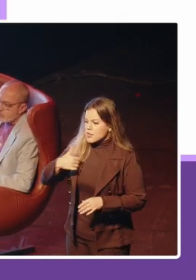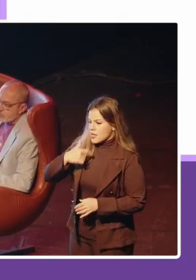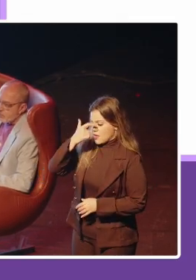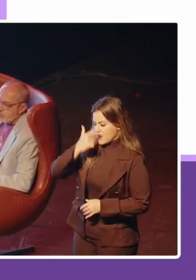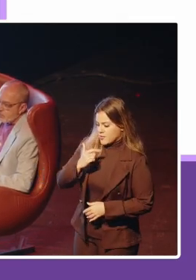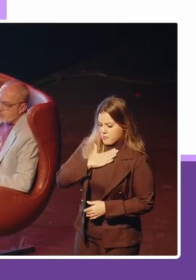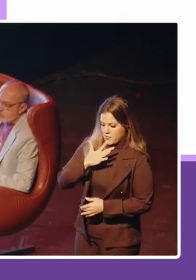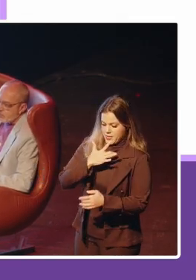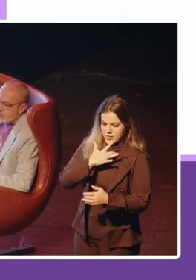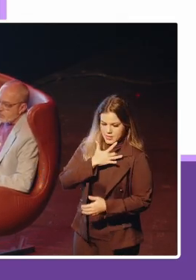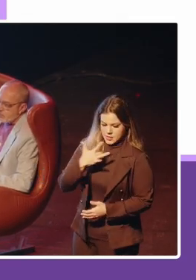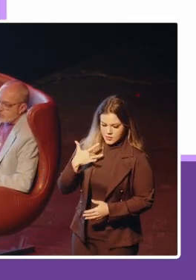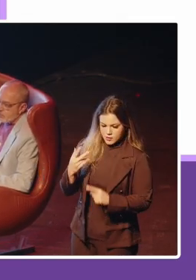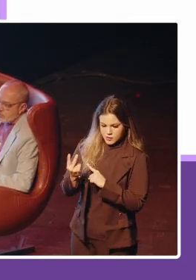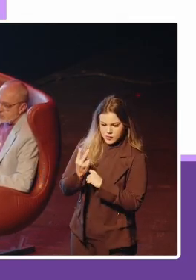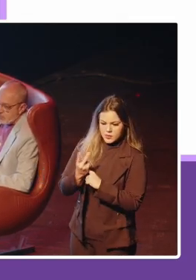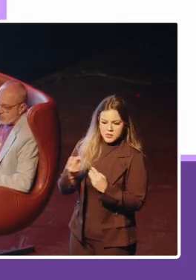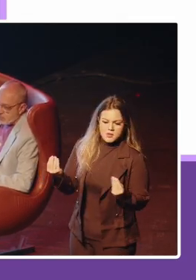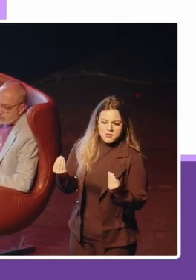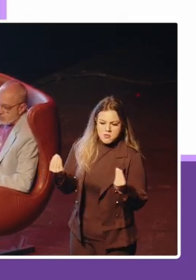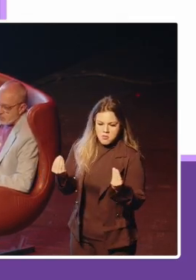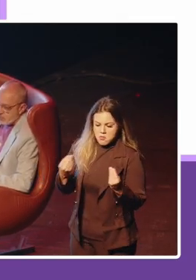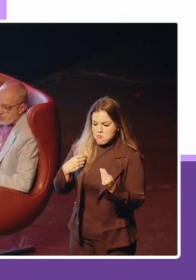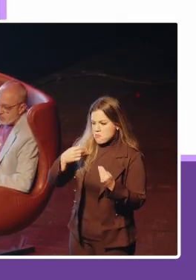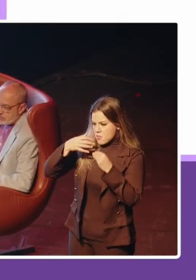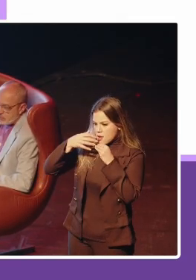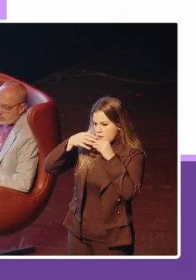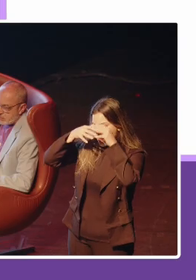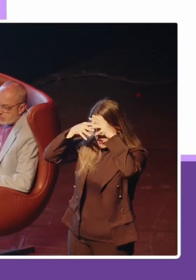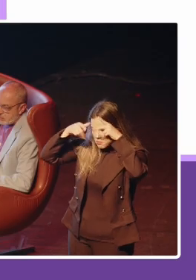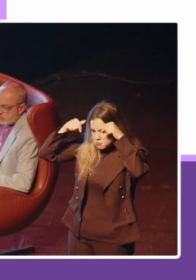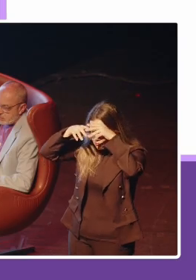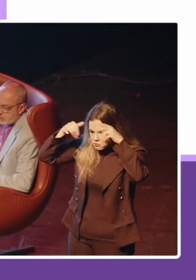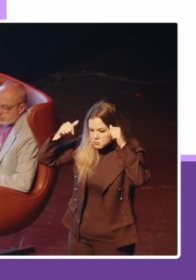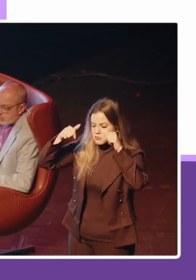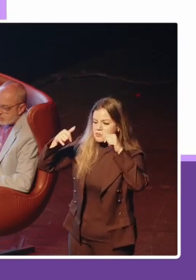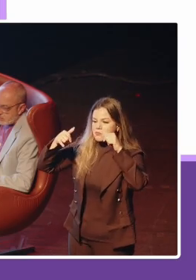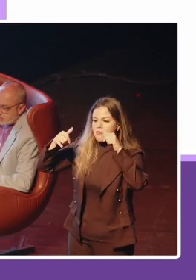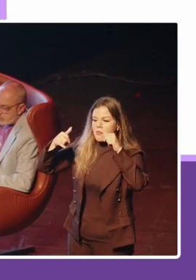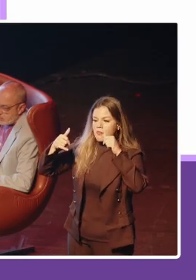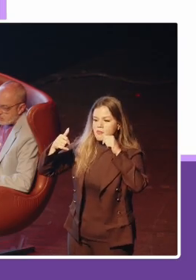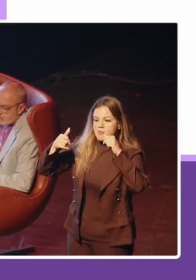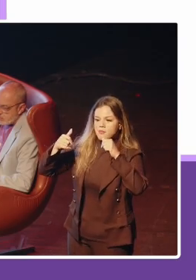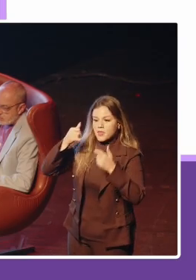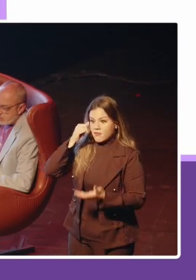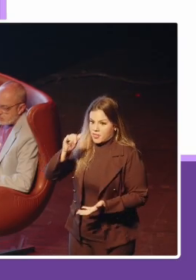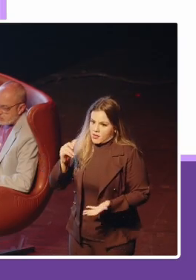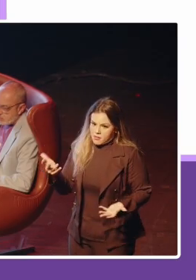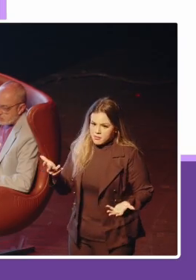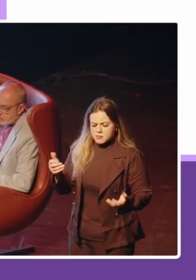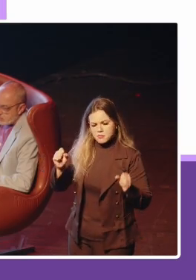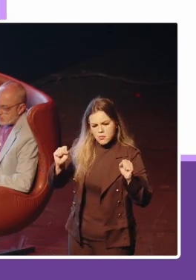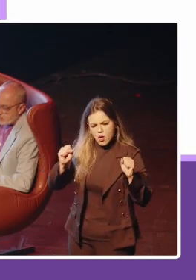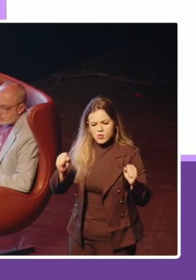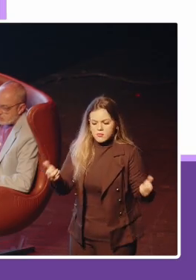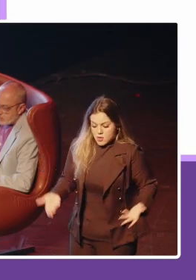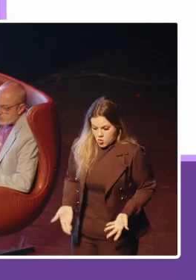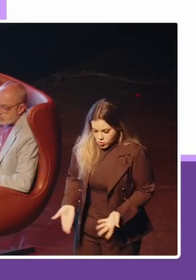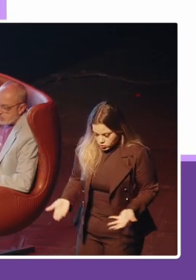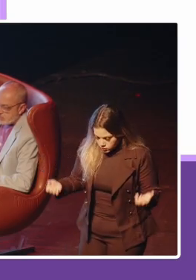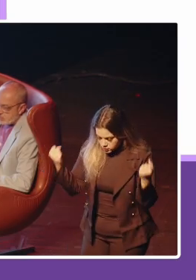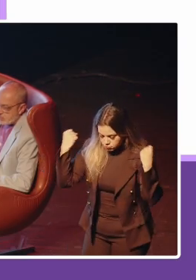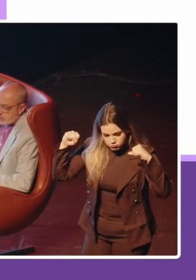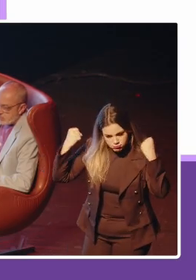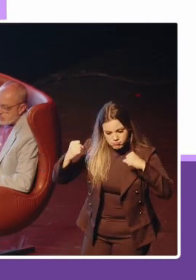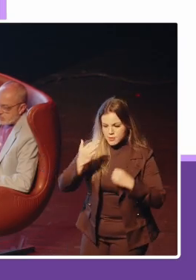minha saúde para prevenir demência quando eu tiver 60, 70, 80 anos. Posso praticar atividade física, posso me